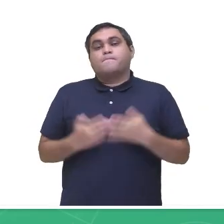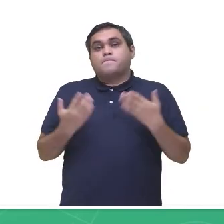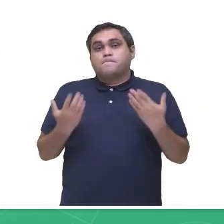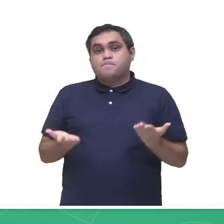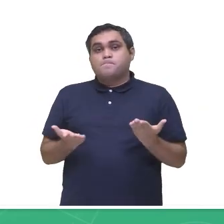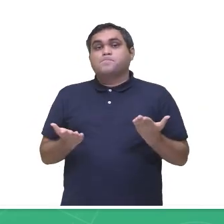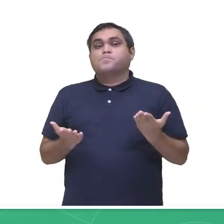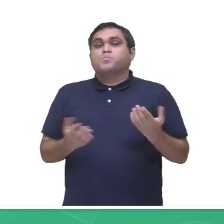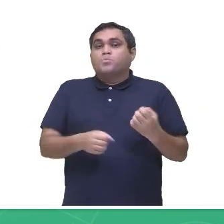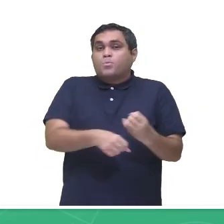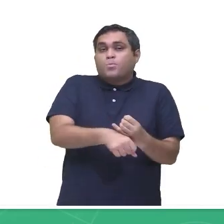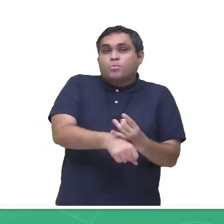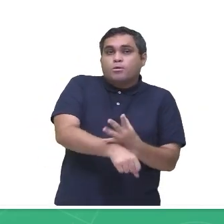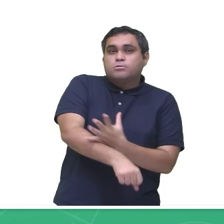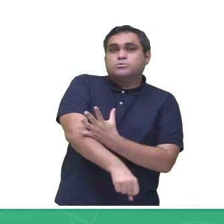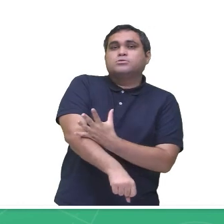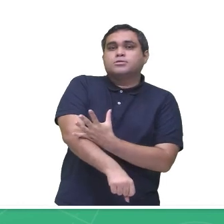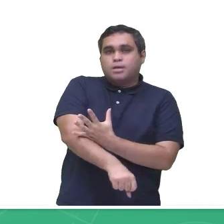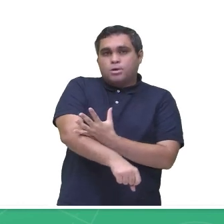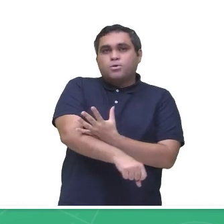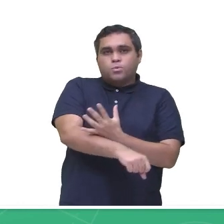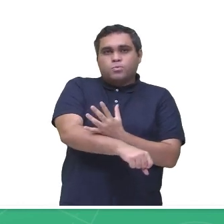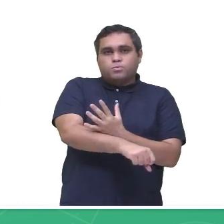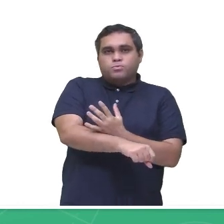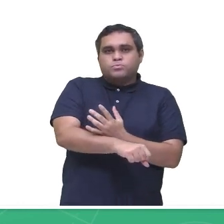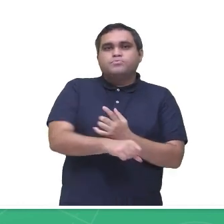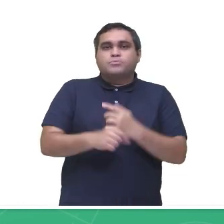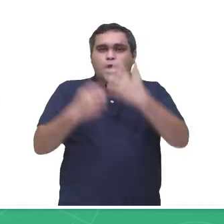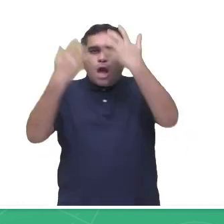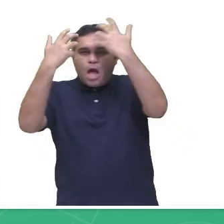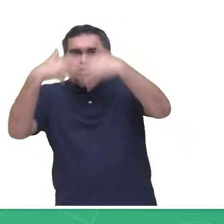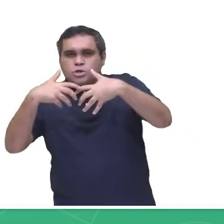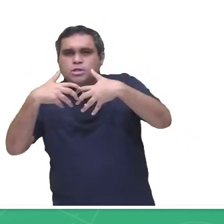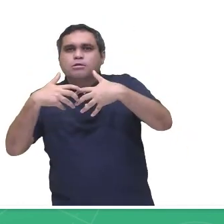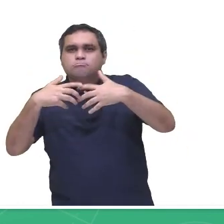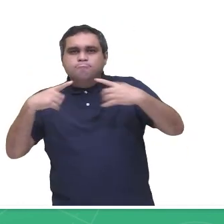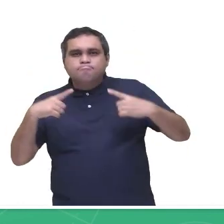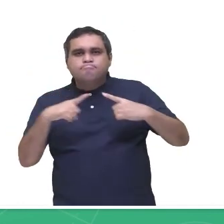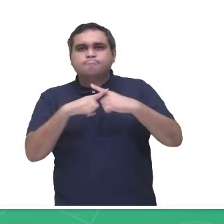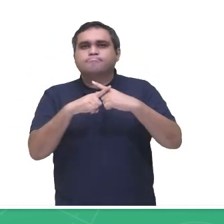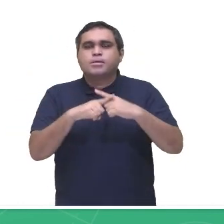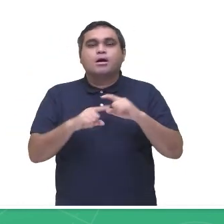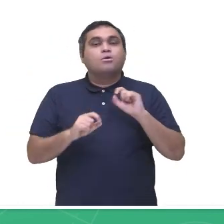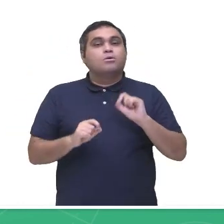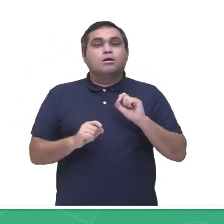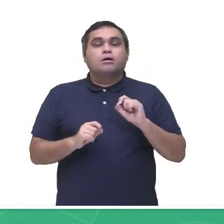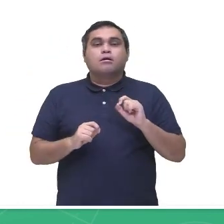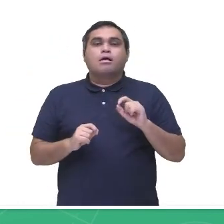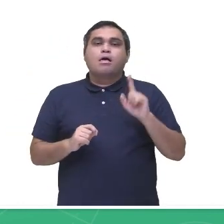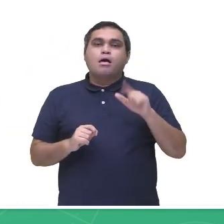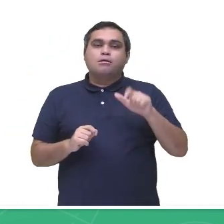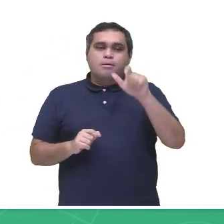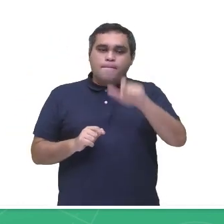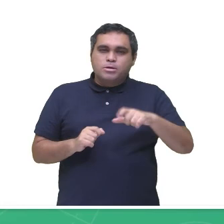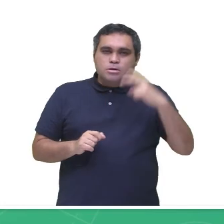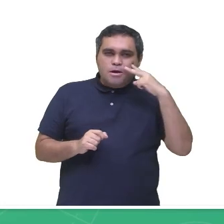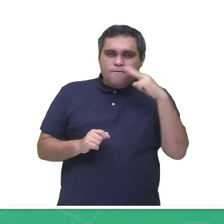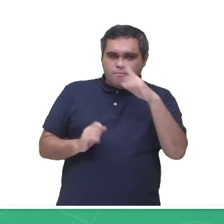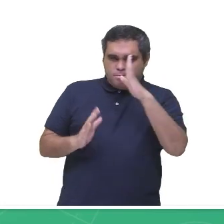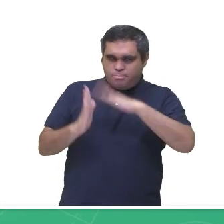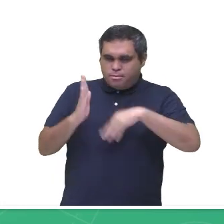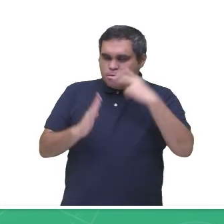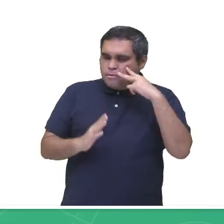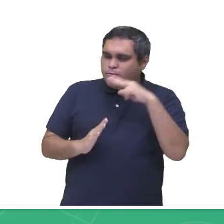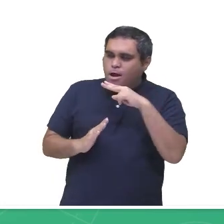o emocional sobre o racional, o seu propósito é impressionar os sentidos do observador, baseando-se no princípio